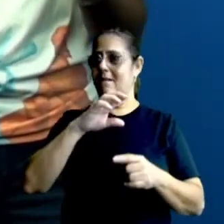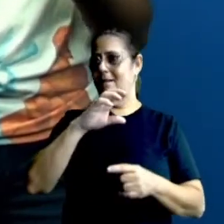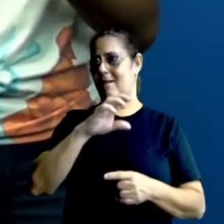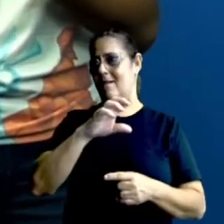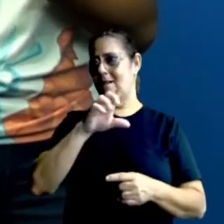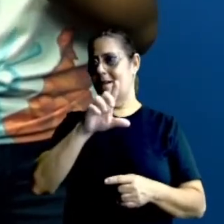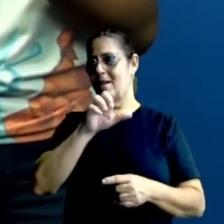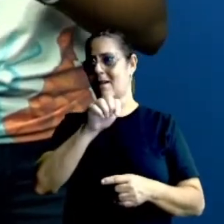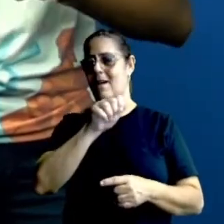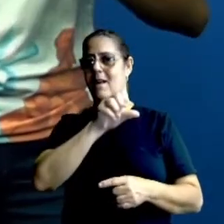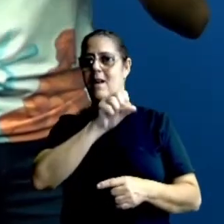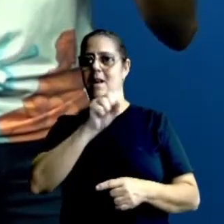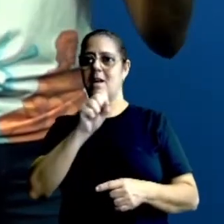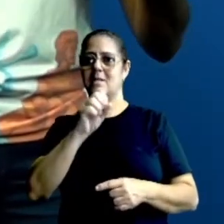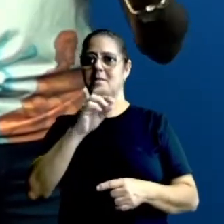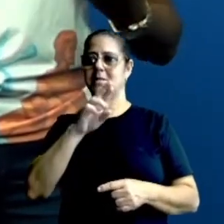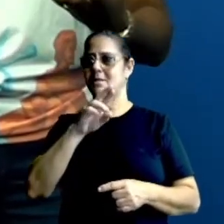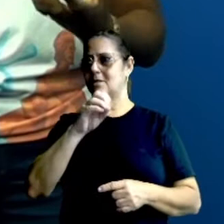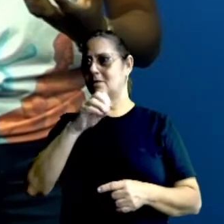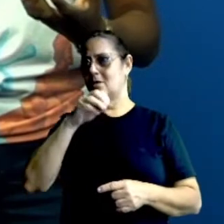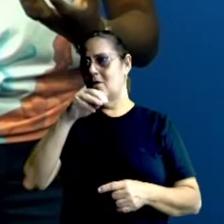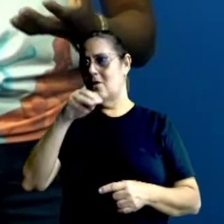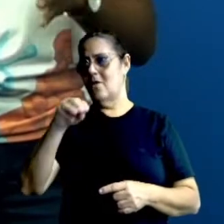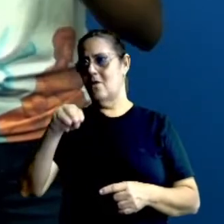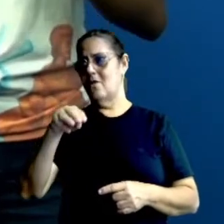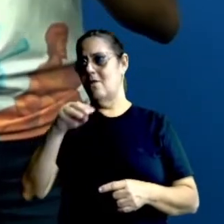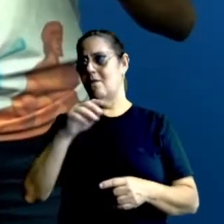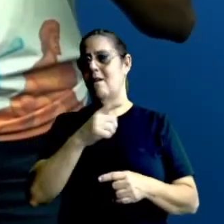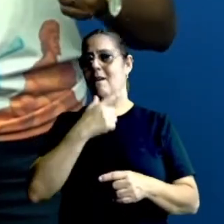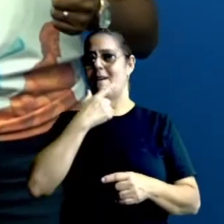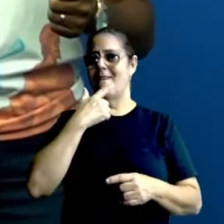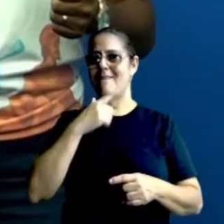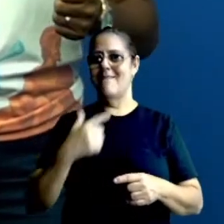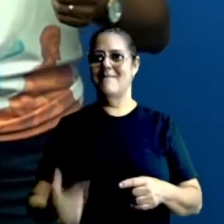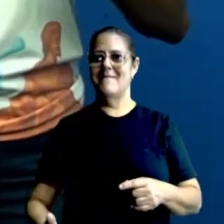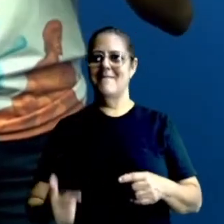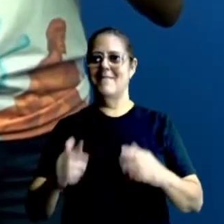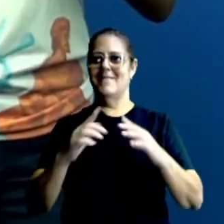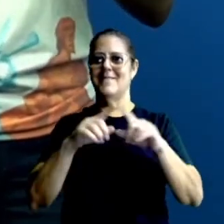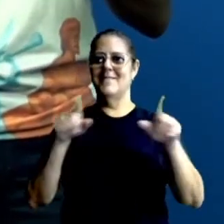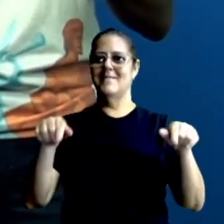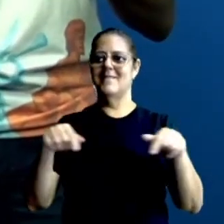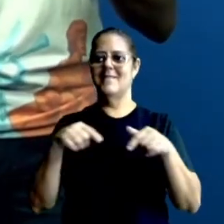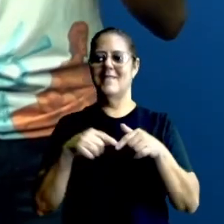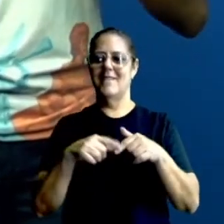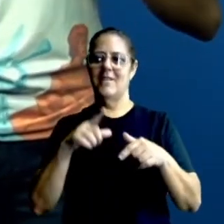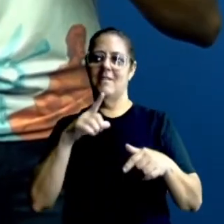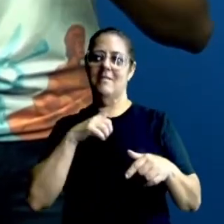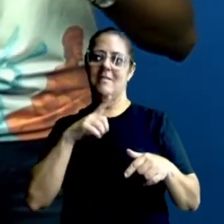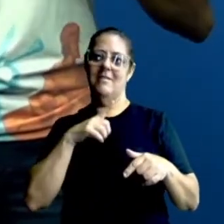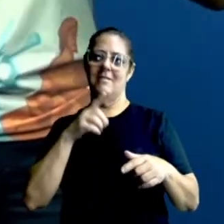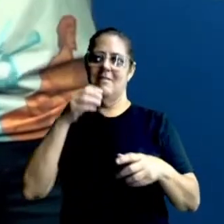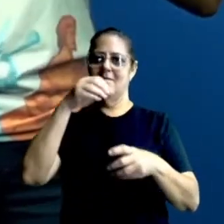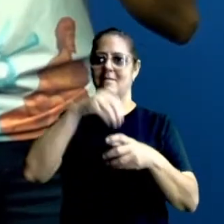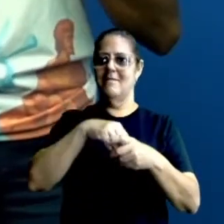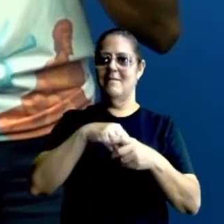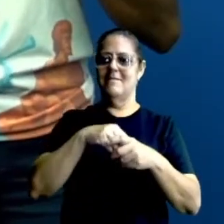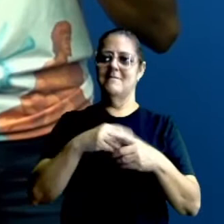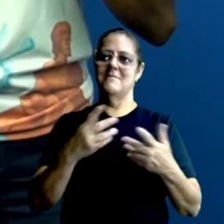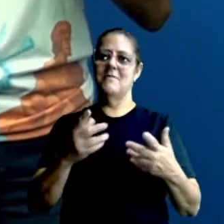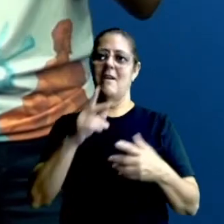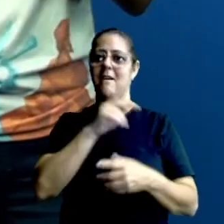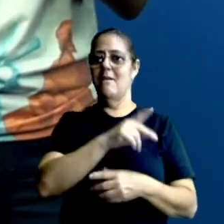E lembre-se é a linguagem Então a nossa linguagem de sala de aula Quais são as expressões que você dentro de uma sala de aula